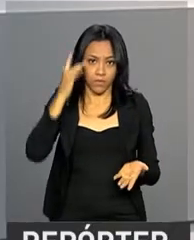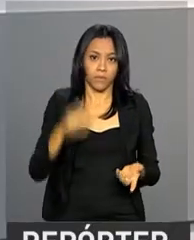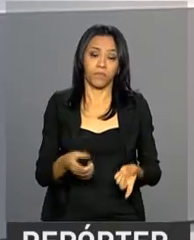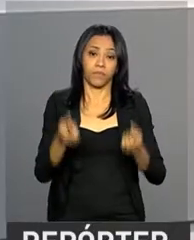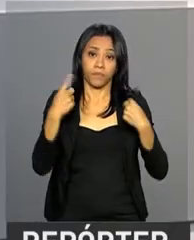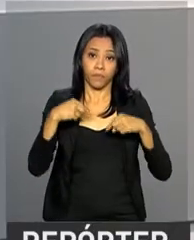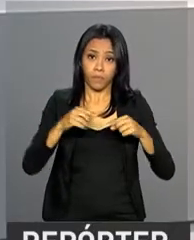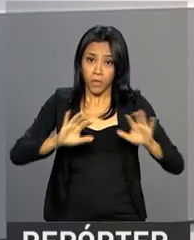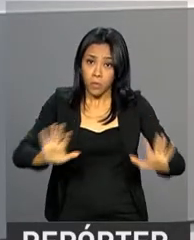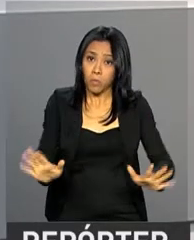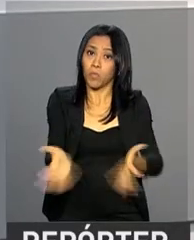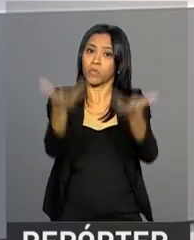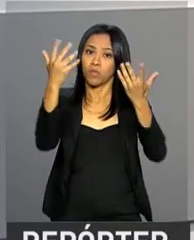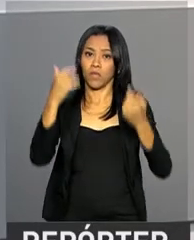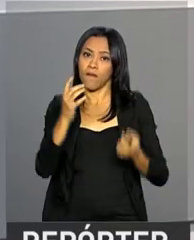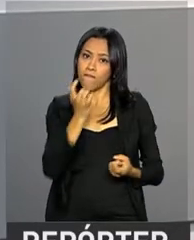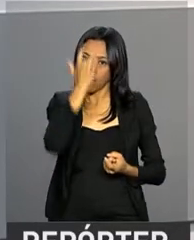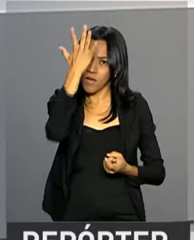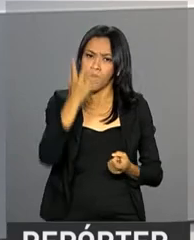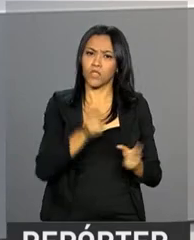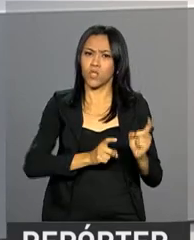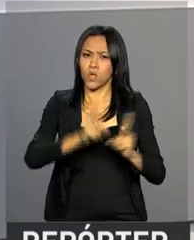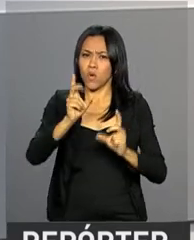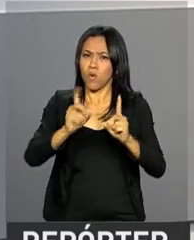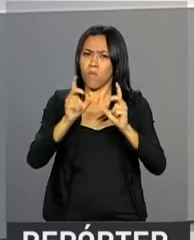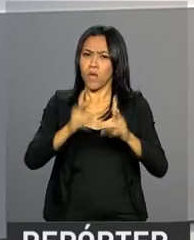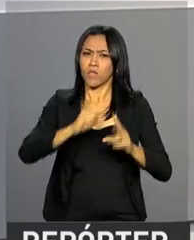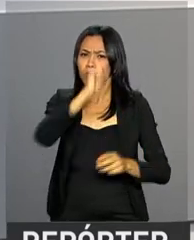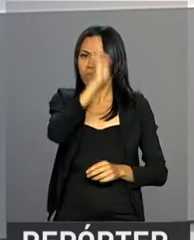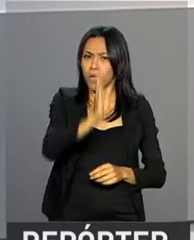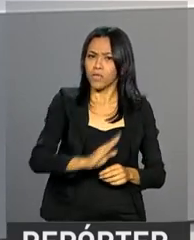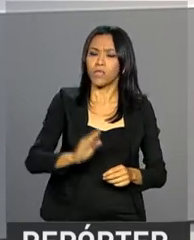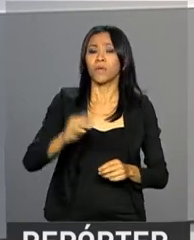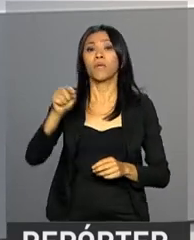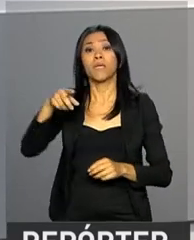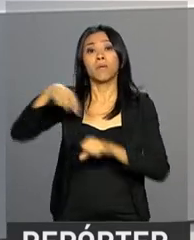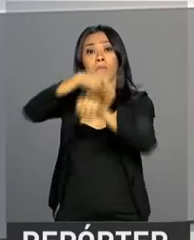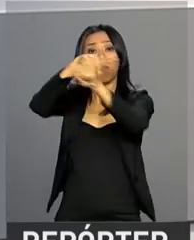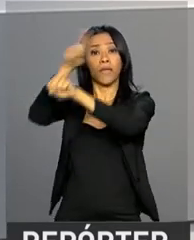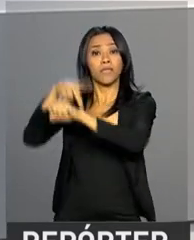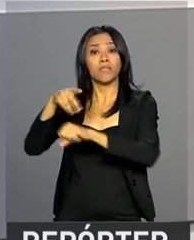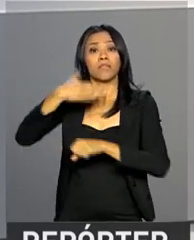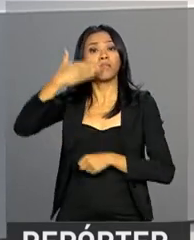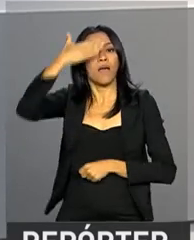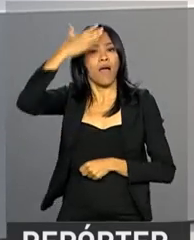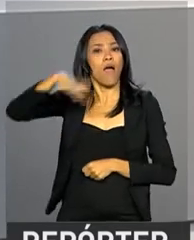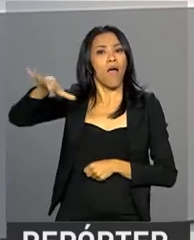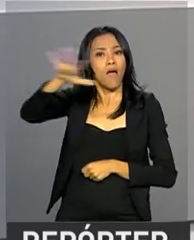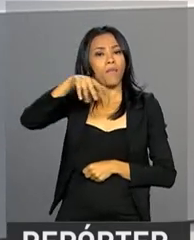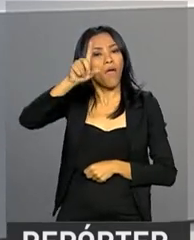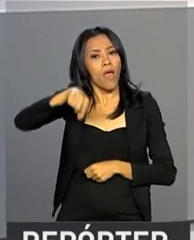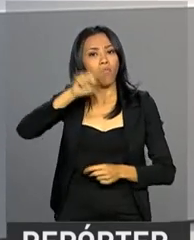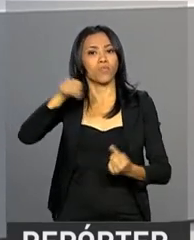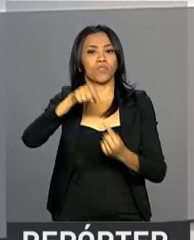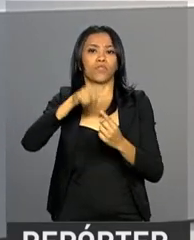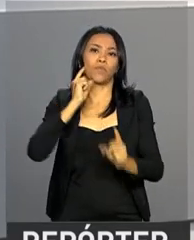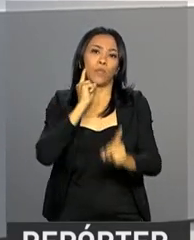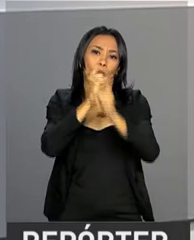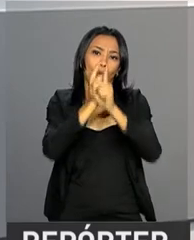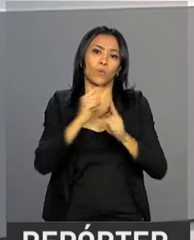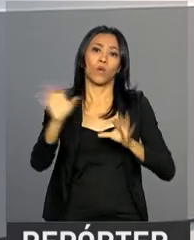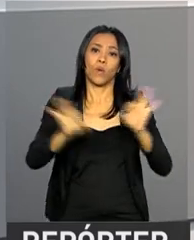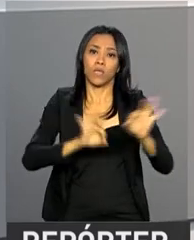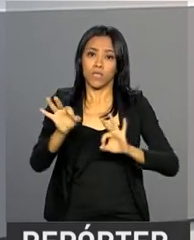impulsionar e facilitar o comércio entre o brasil e os países árabes esse é o objetivo de um encontro promovido pelo ministério da agricultura